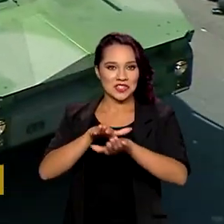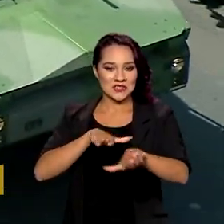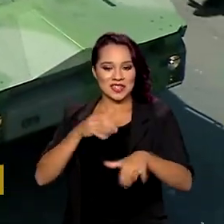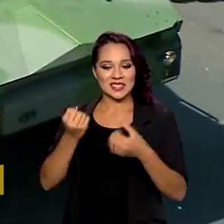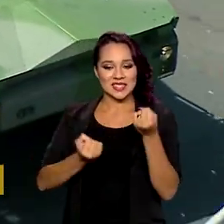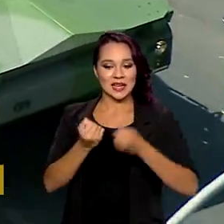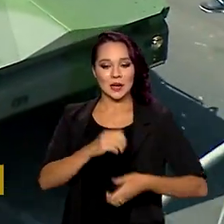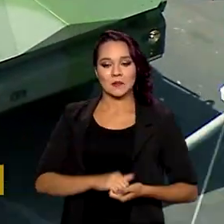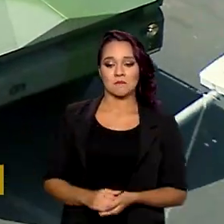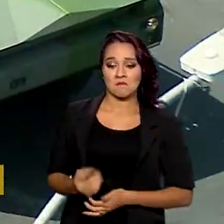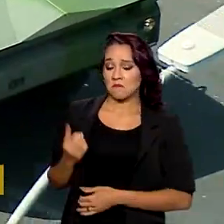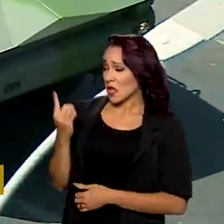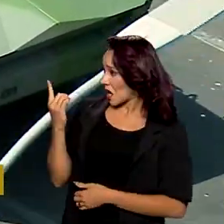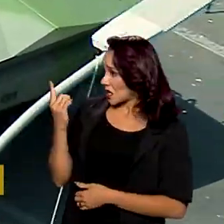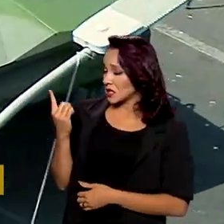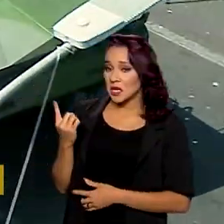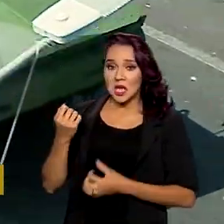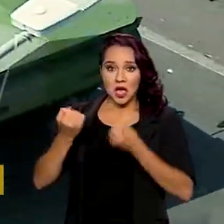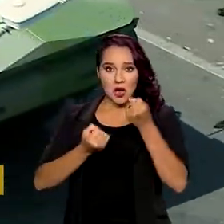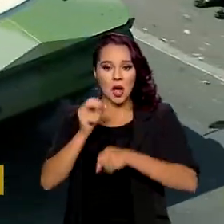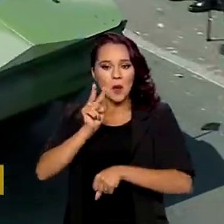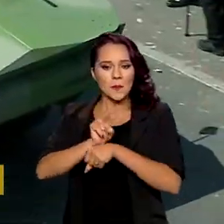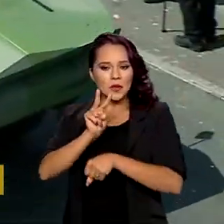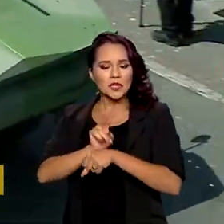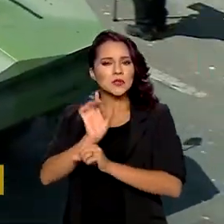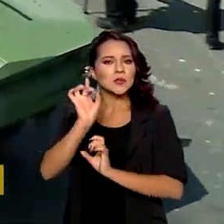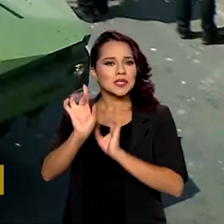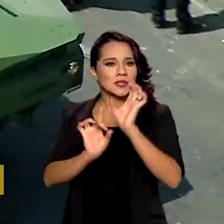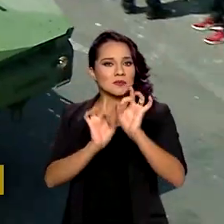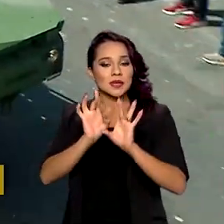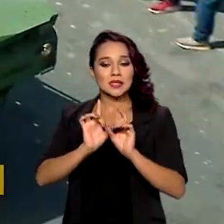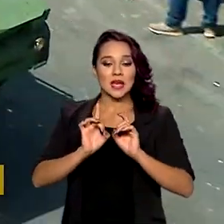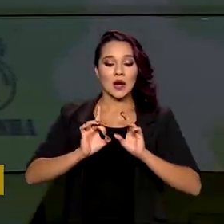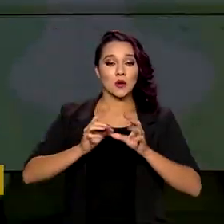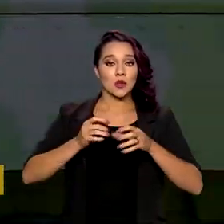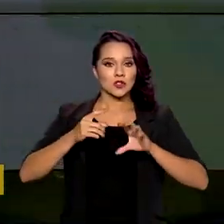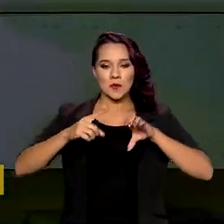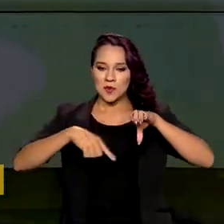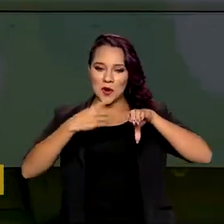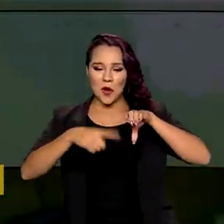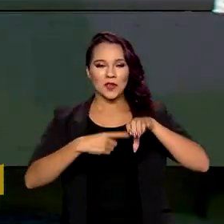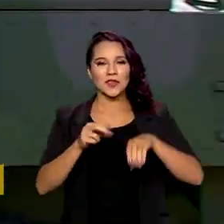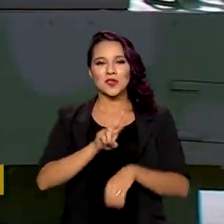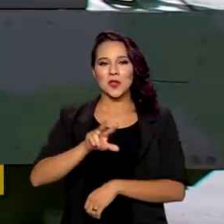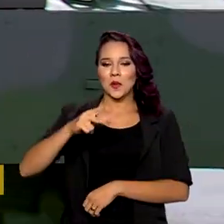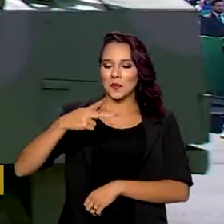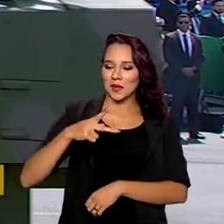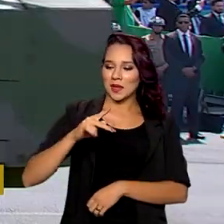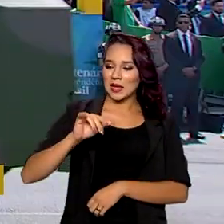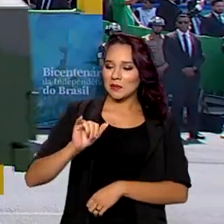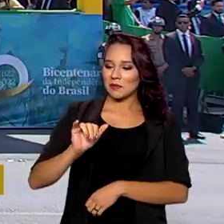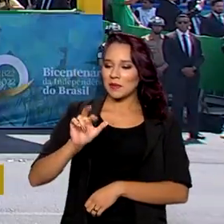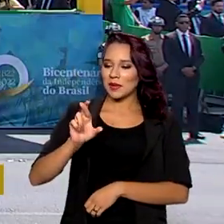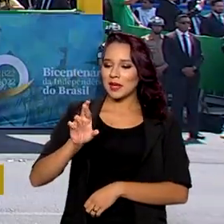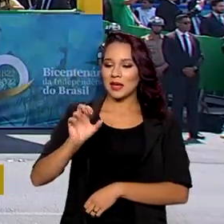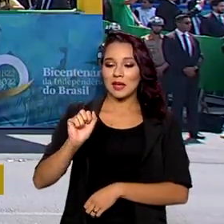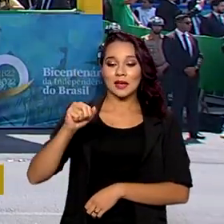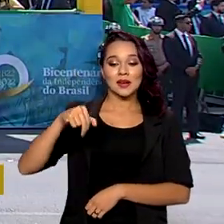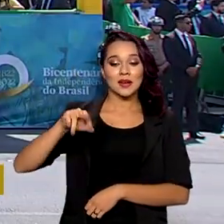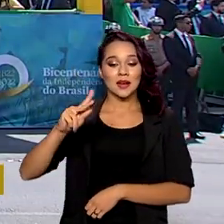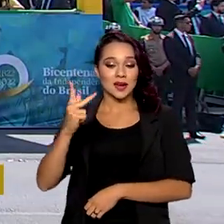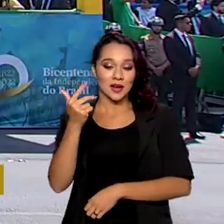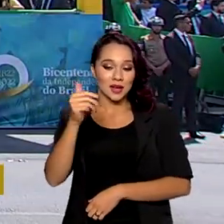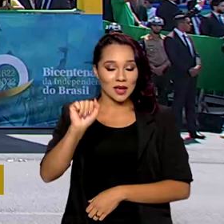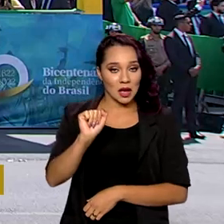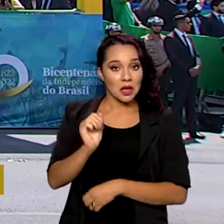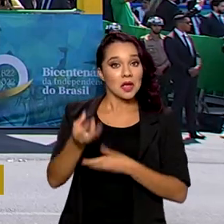e essa daí é a viatura blindada especial sobre rodas, o Piranha. É uma viatura também de transporte de